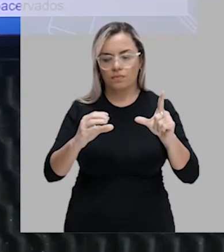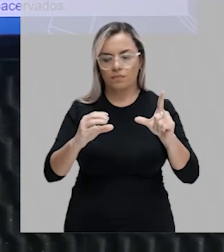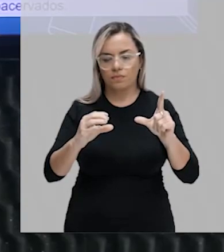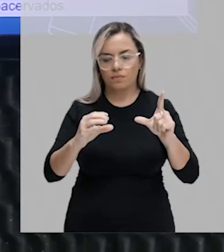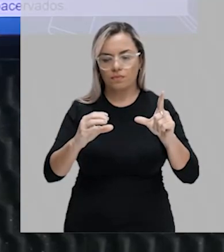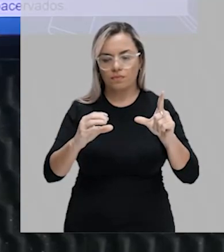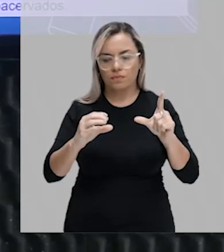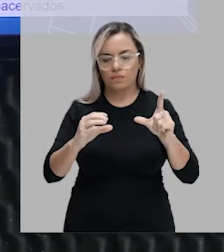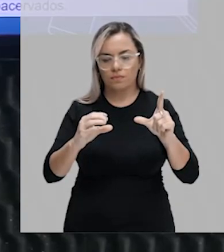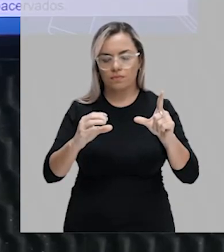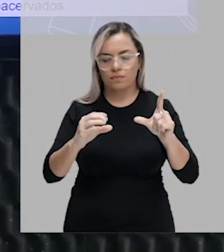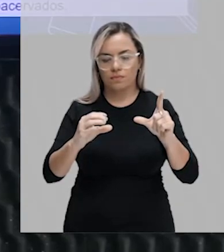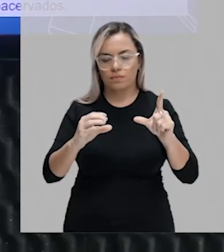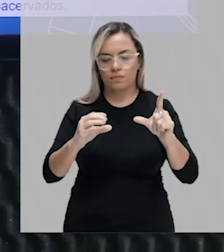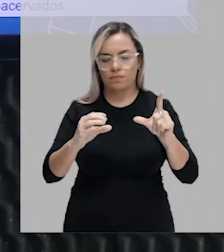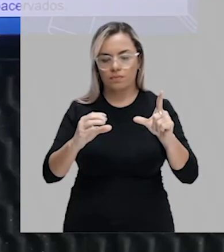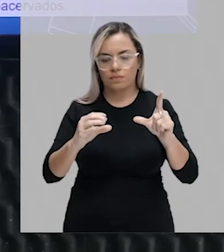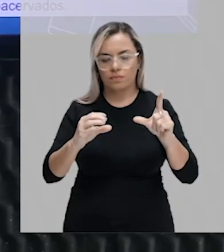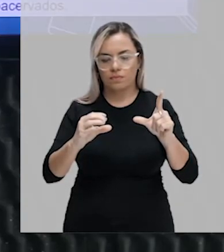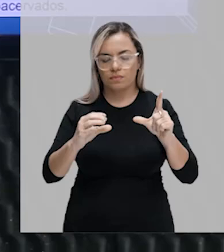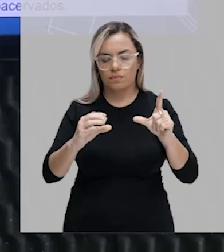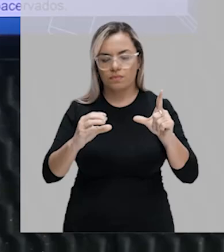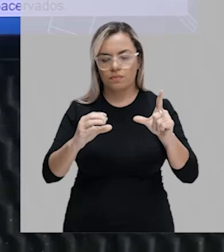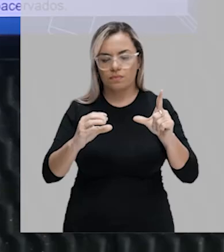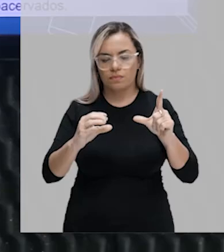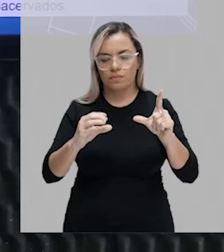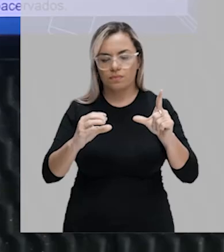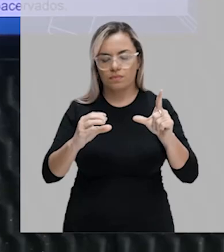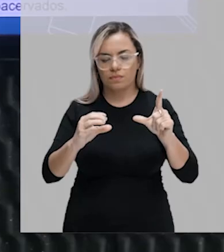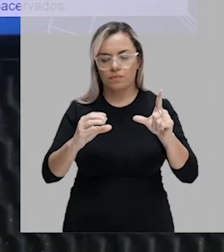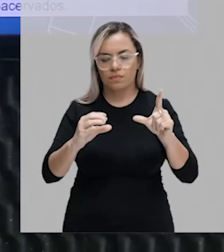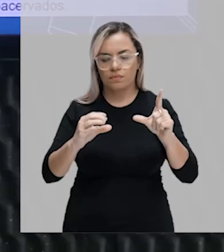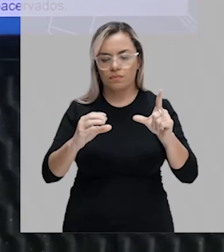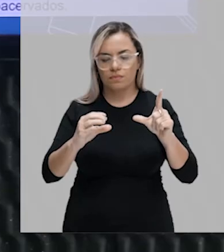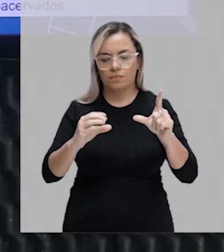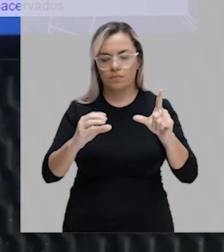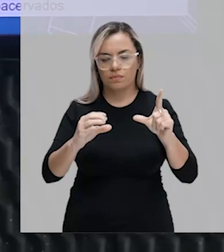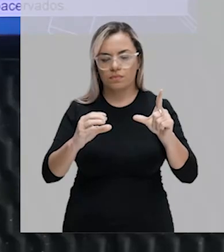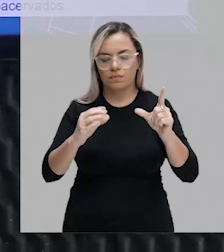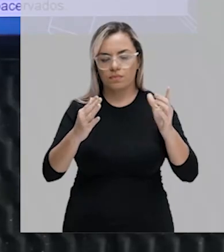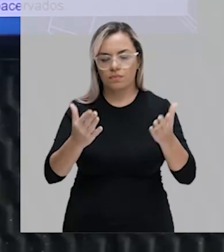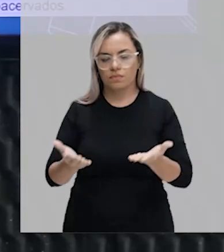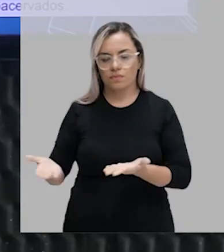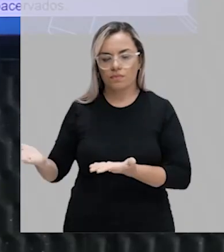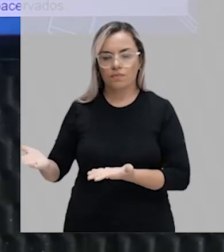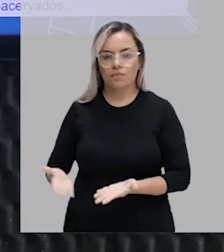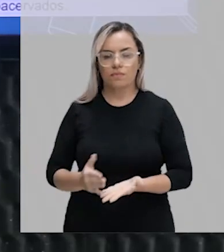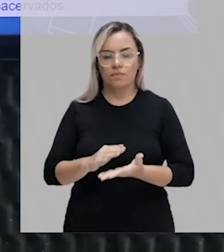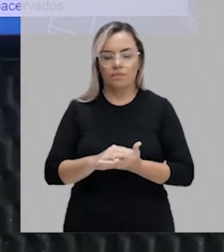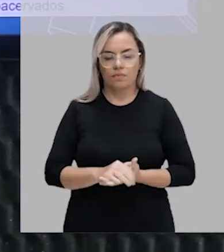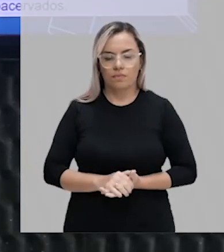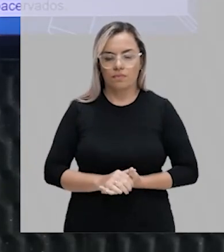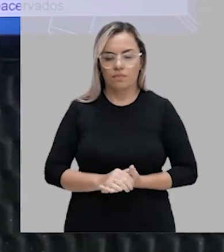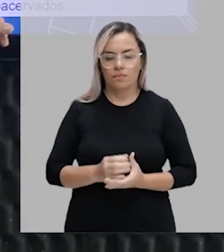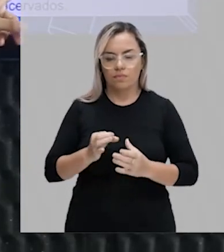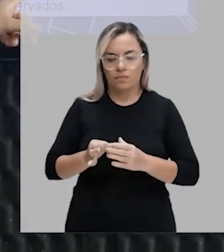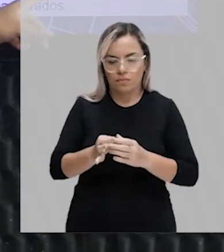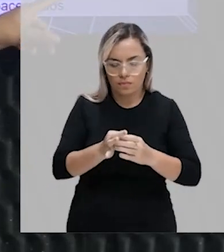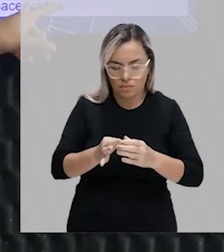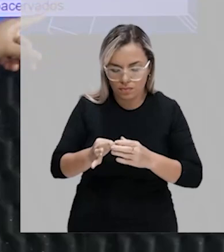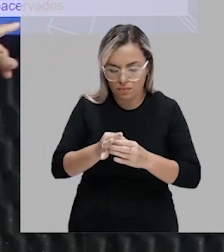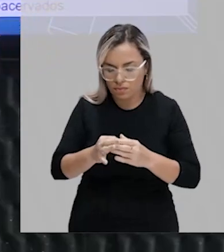ocorrido nos mares ou oceanos primitivos, dando aos complexos o nome de coacervados. Coacervados